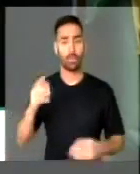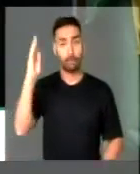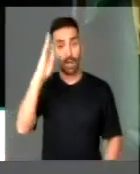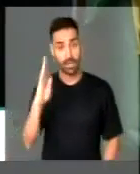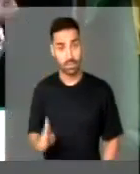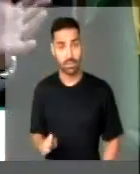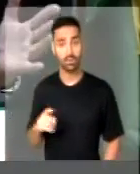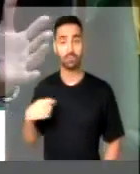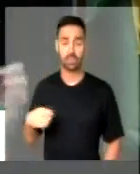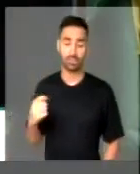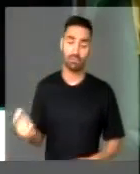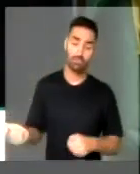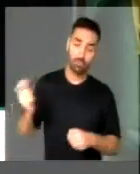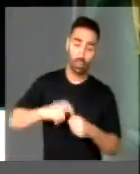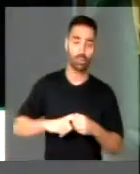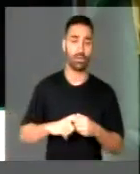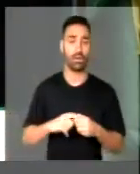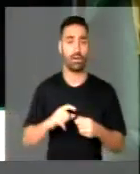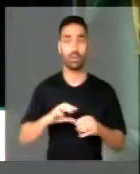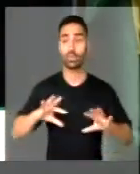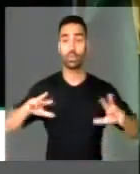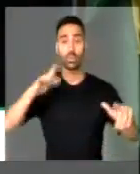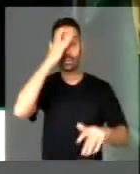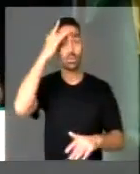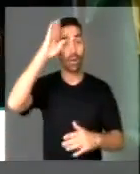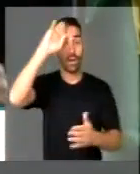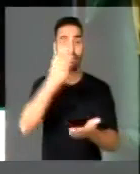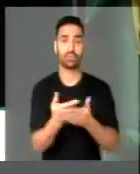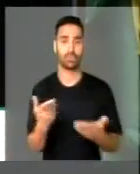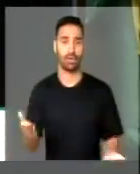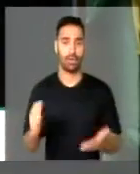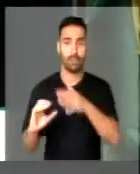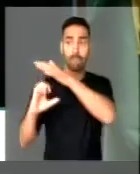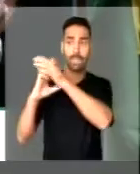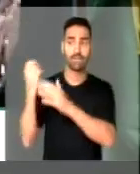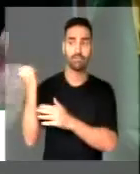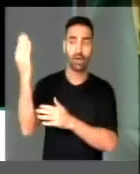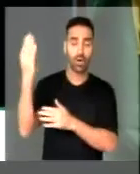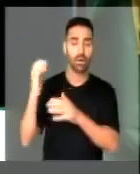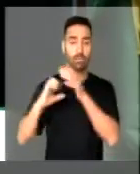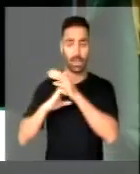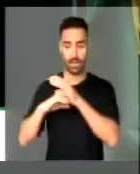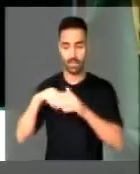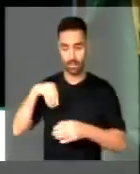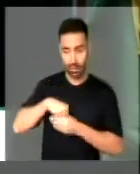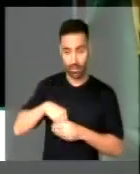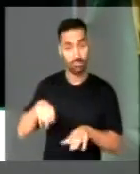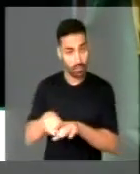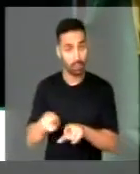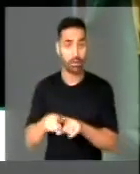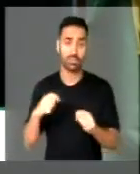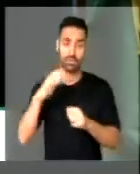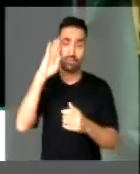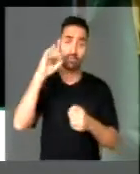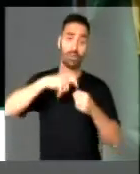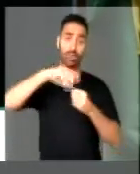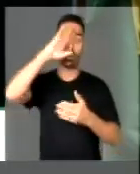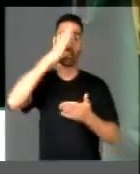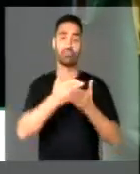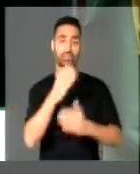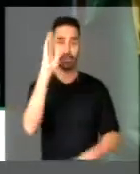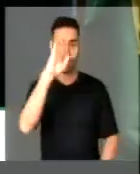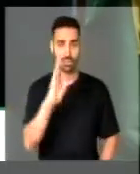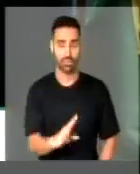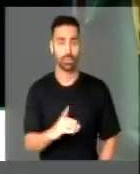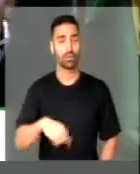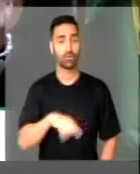Brasil recupere de vez a credibilidade junto aos investidores nacionais e internacionais e que nós possamos